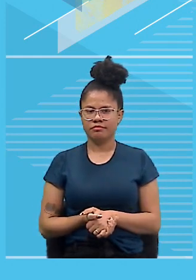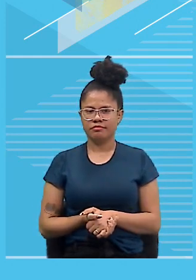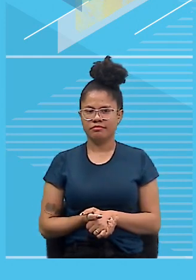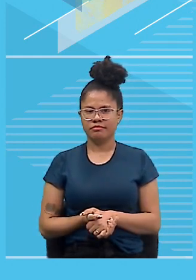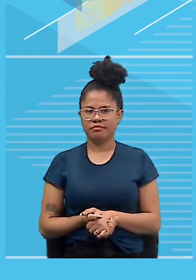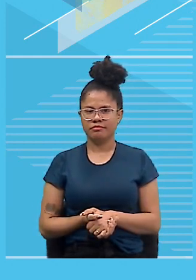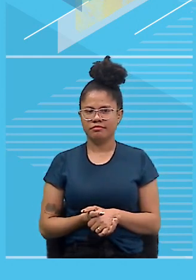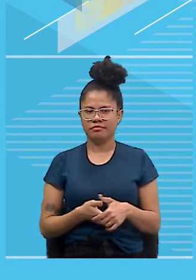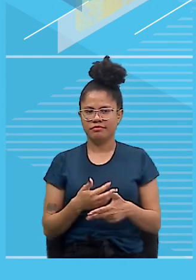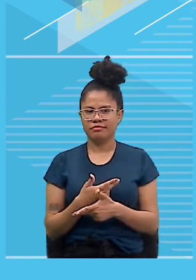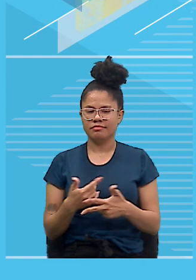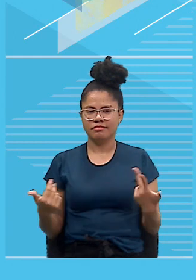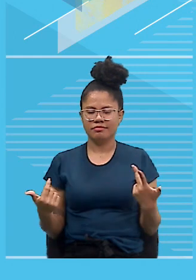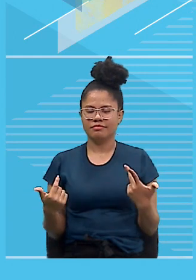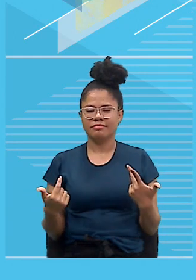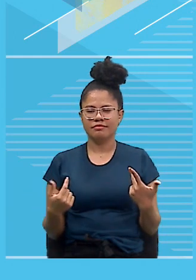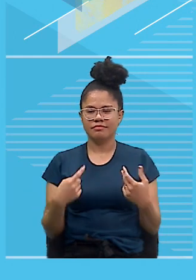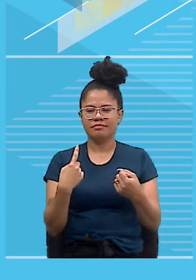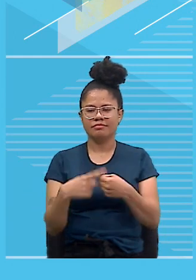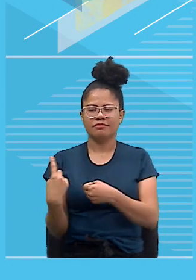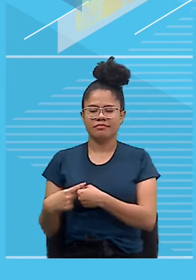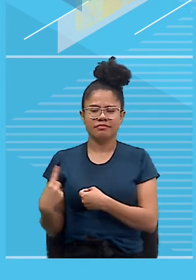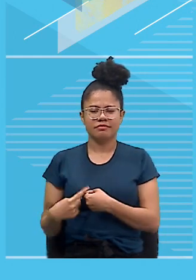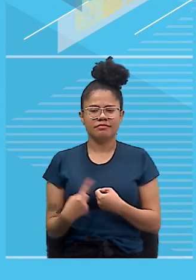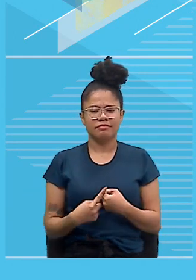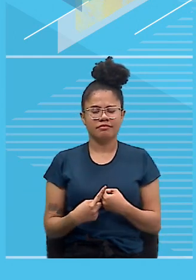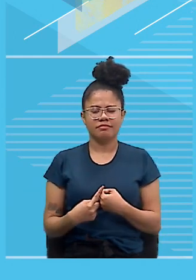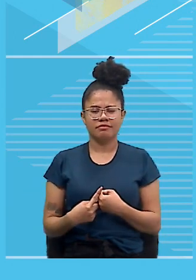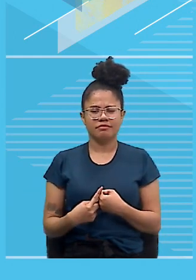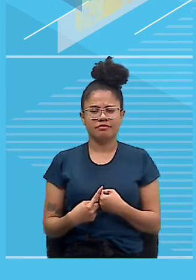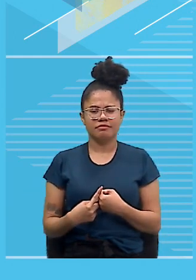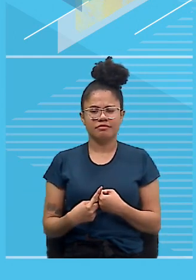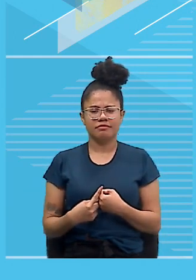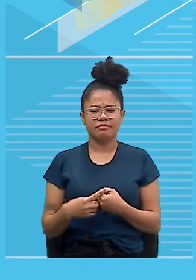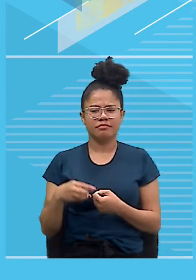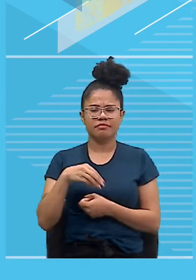Miguel leão turma de Miguel leão